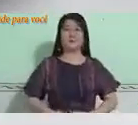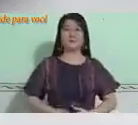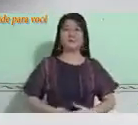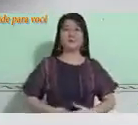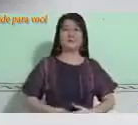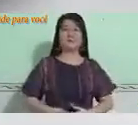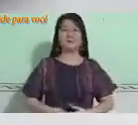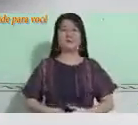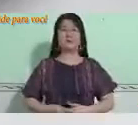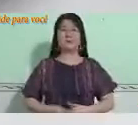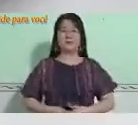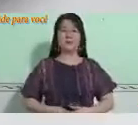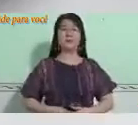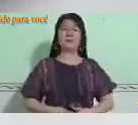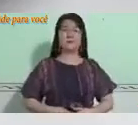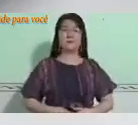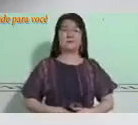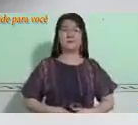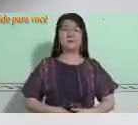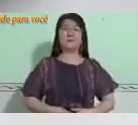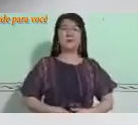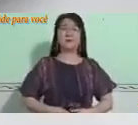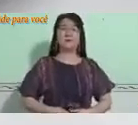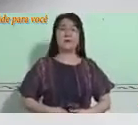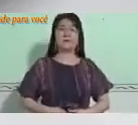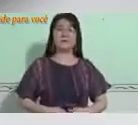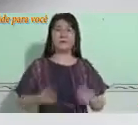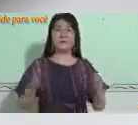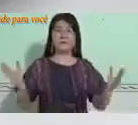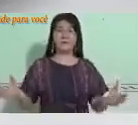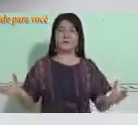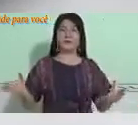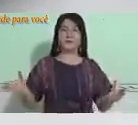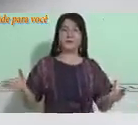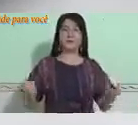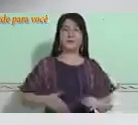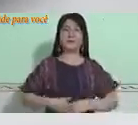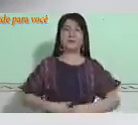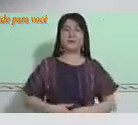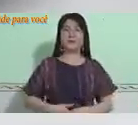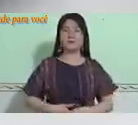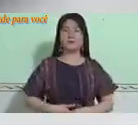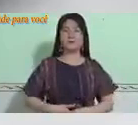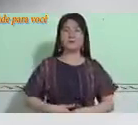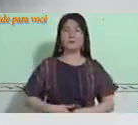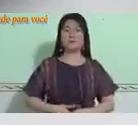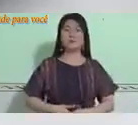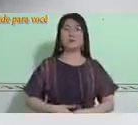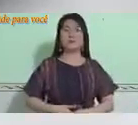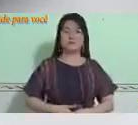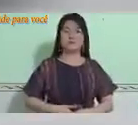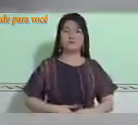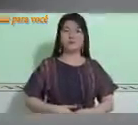ou vírgula, até mesmo vírgula, um tumor na face ou no crânio ou vírgula, podem comprometer a sensibilidade de nervos, vírgula,